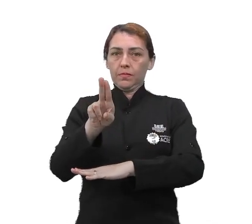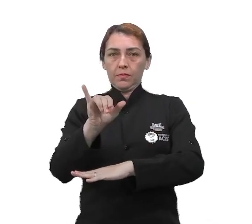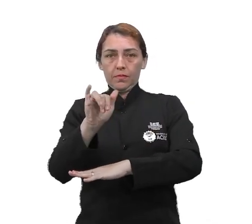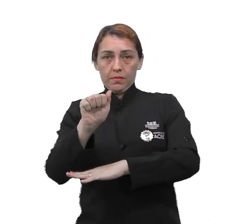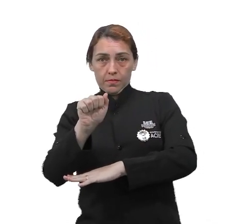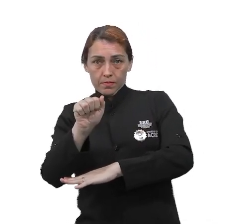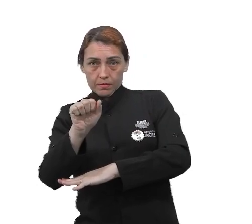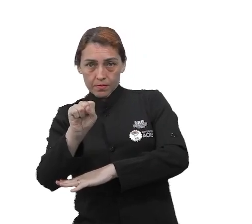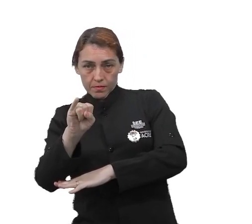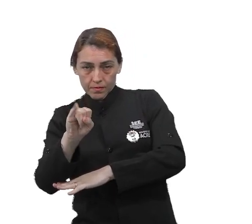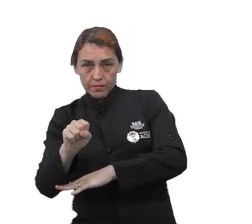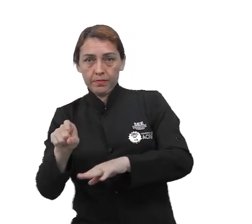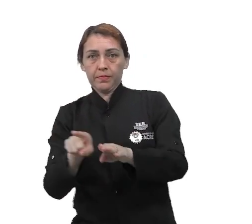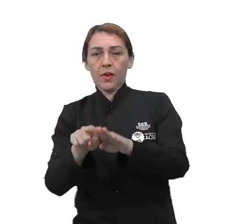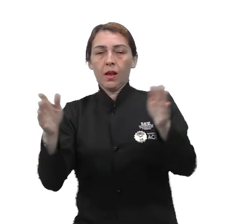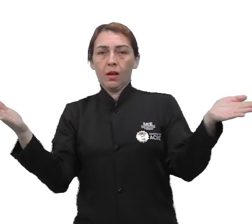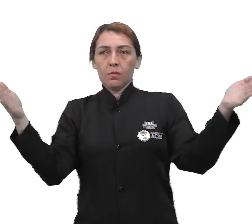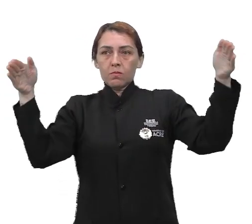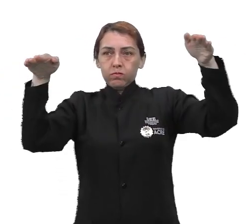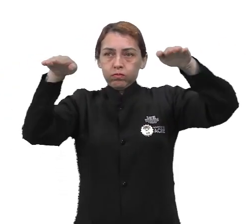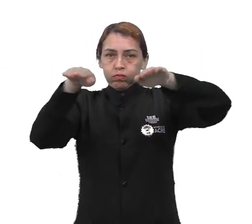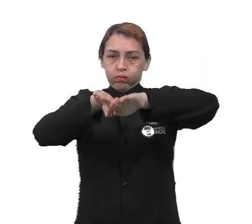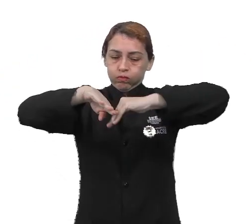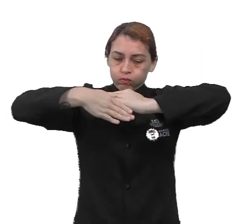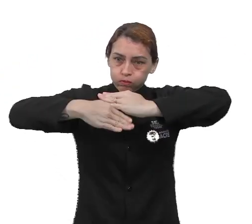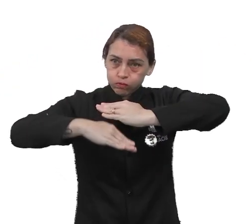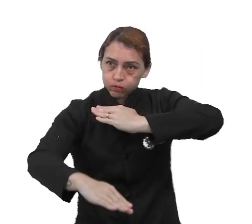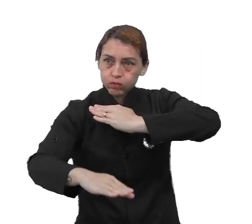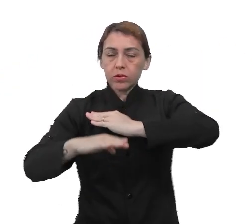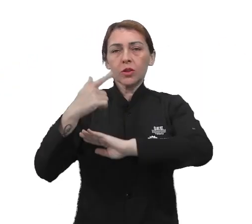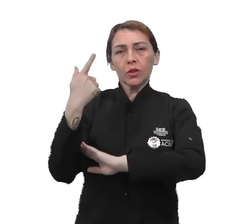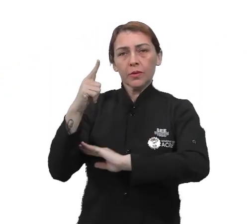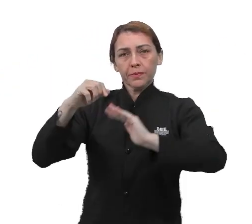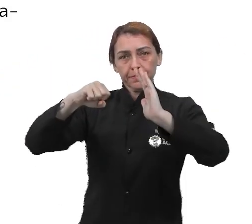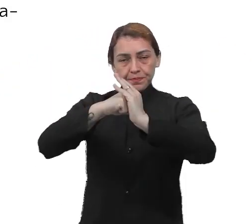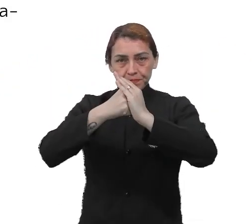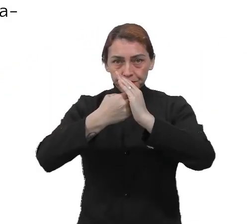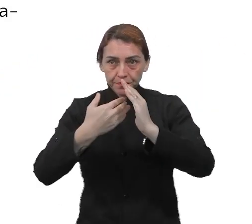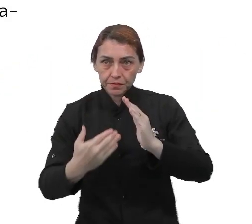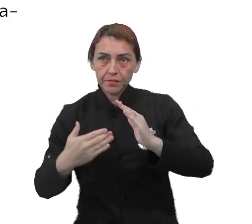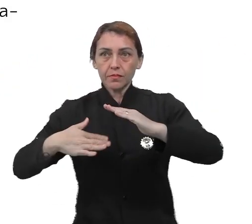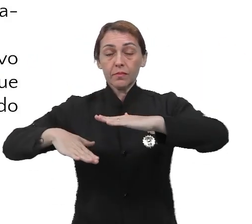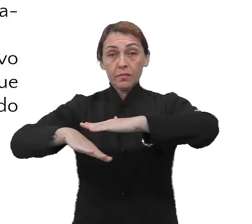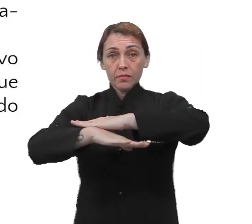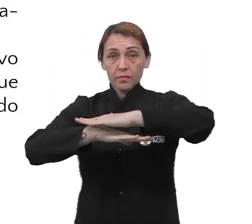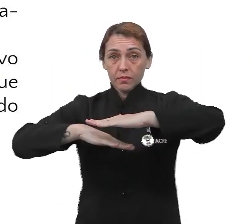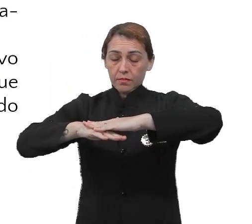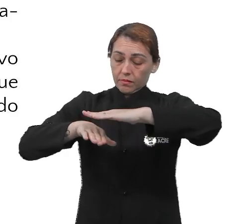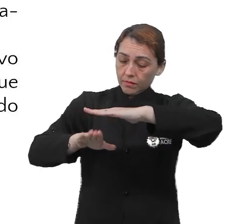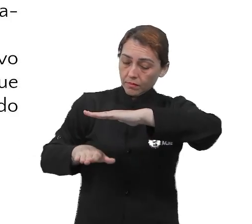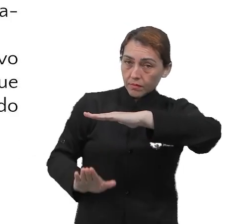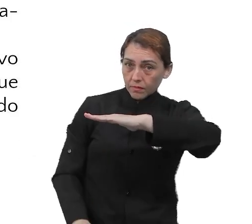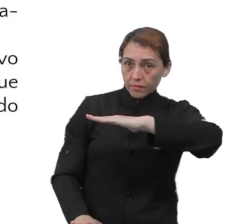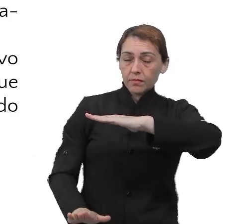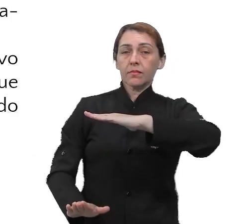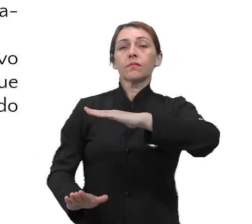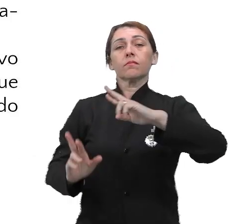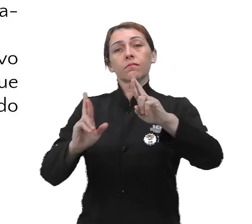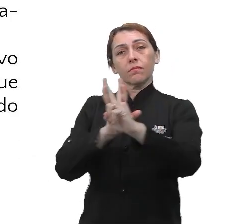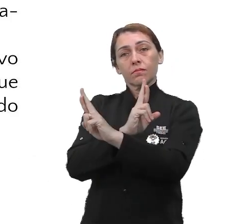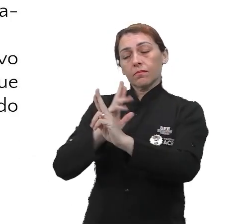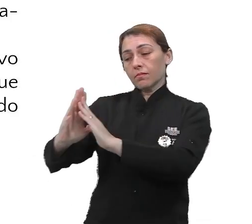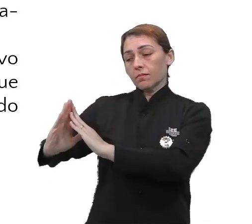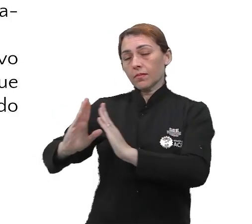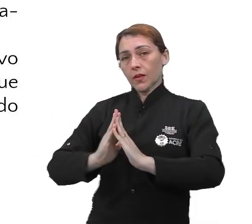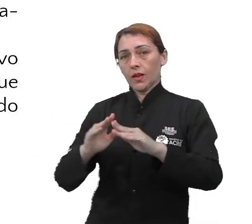E aí nós temos a depressão. Uma depressão geográfica caracteriza como uma superfície mais baixa em relação às vizinhas,